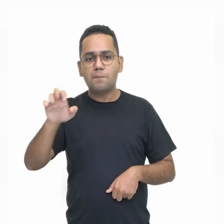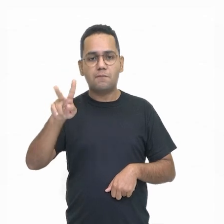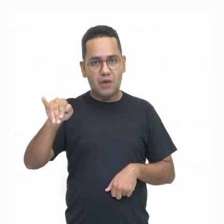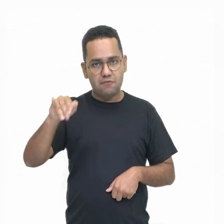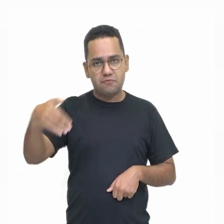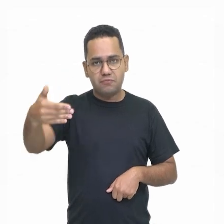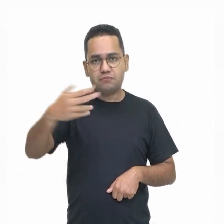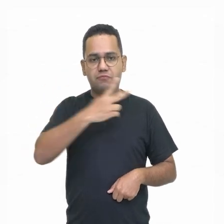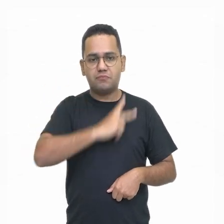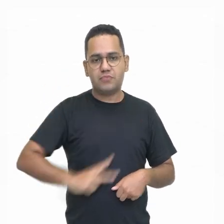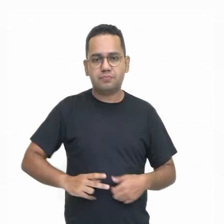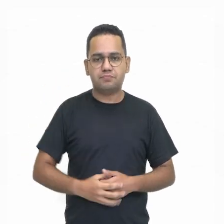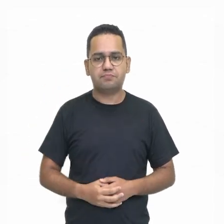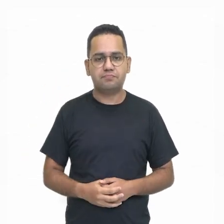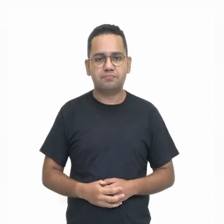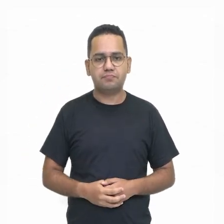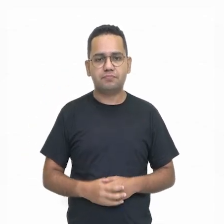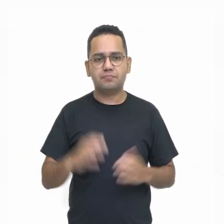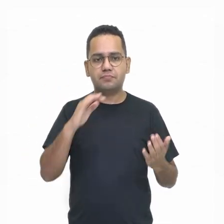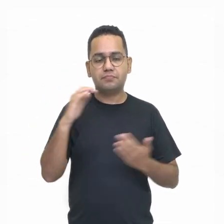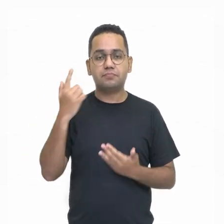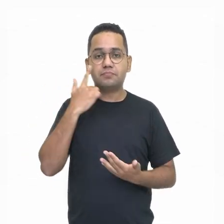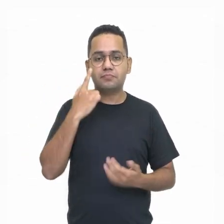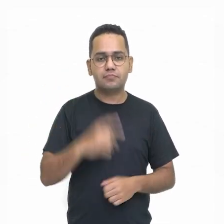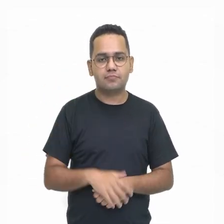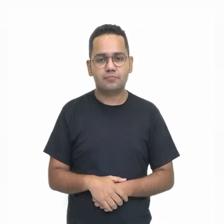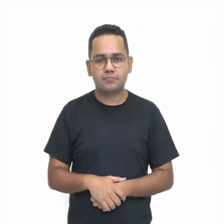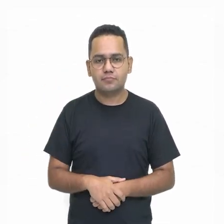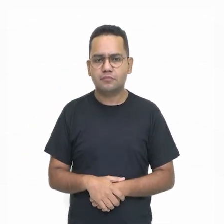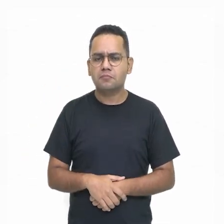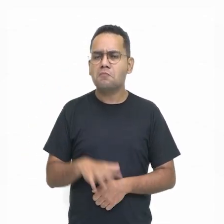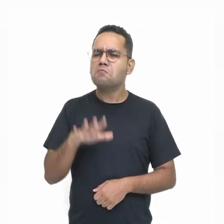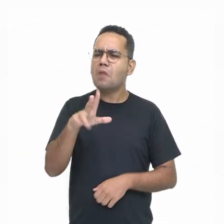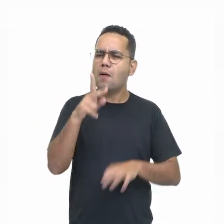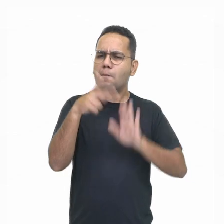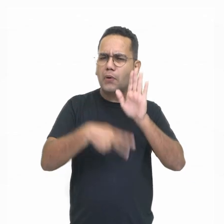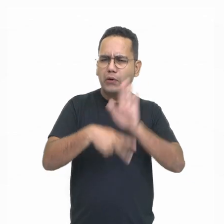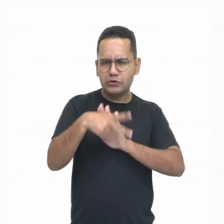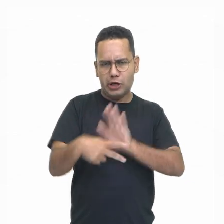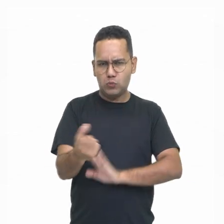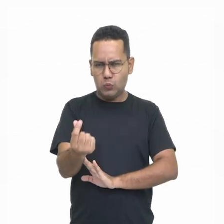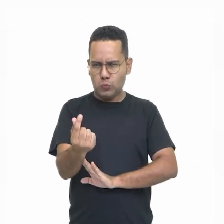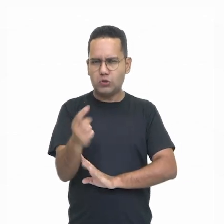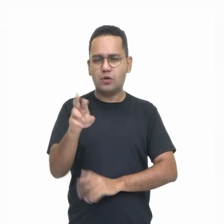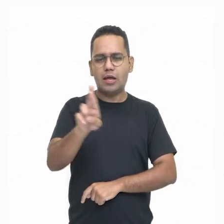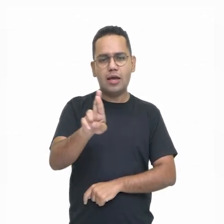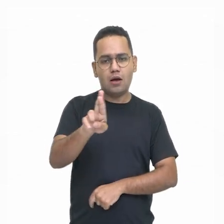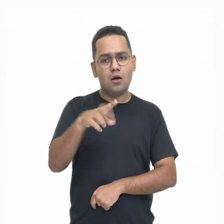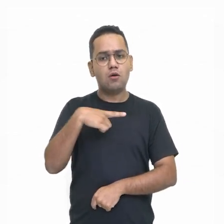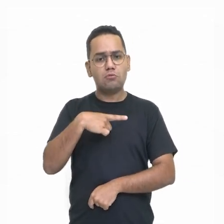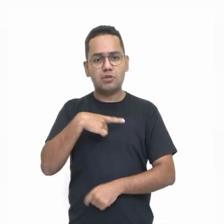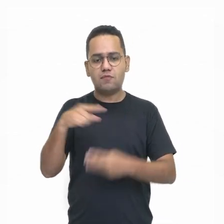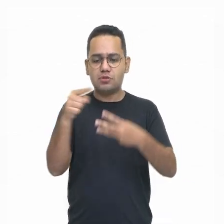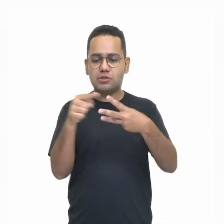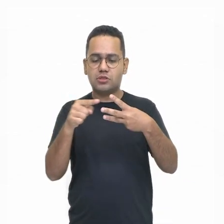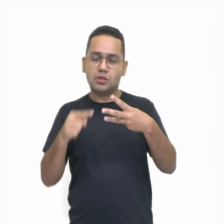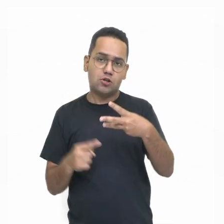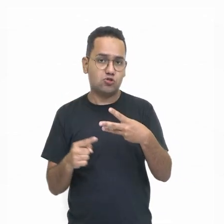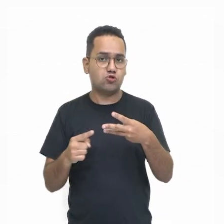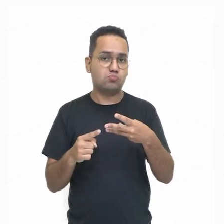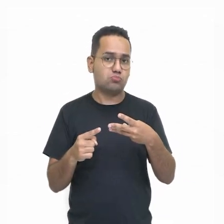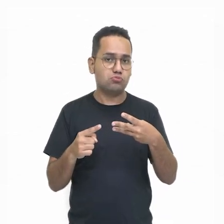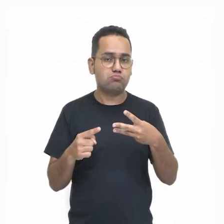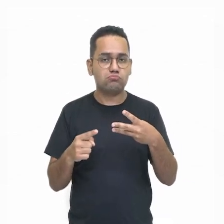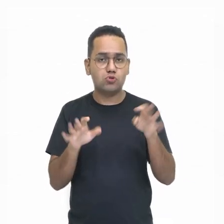então. O plano real foi estruturado em 3 fases principais. Qual foi a primeira